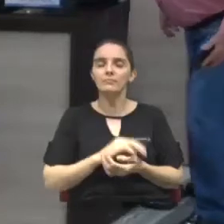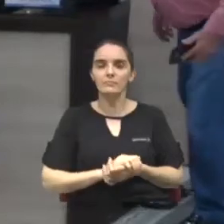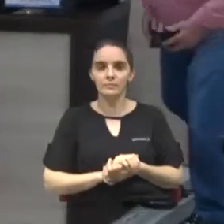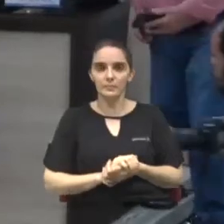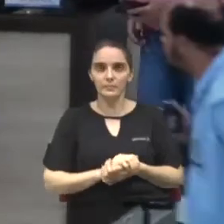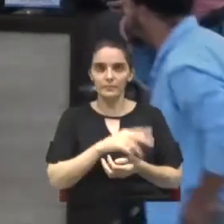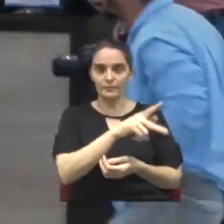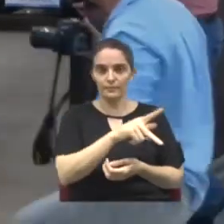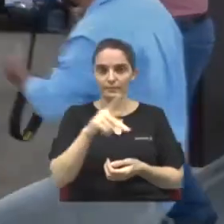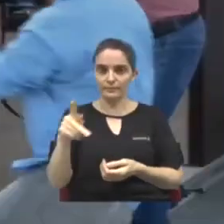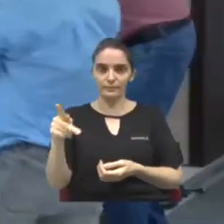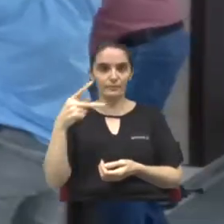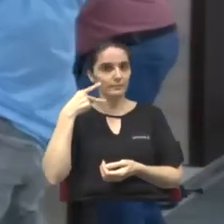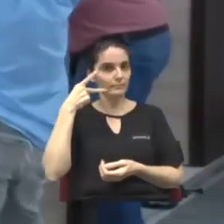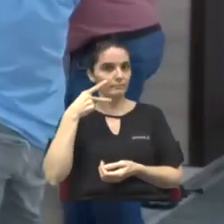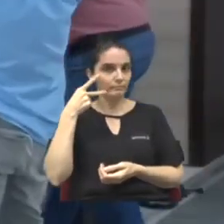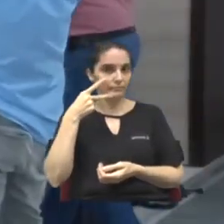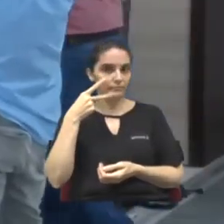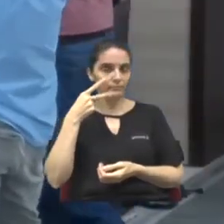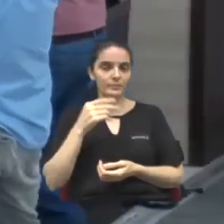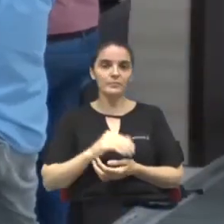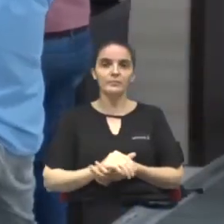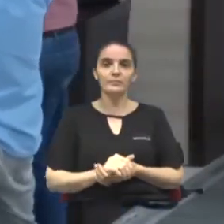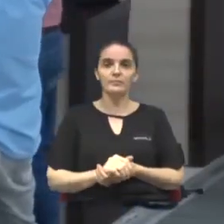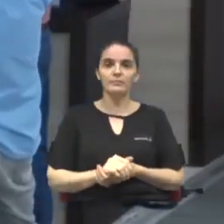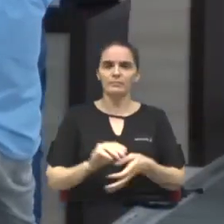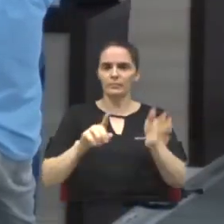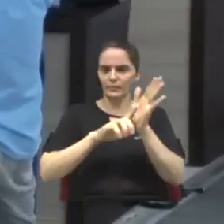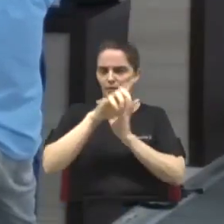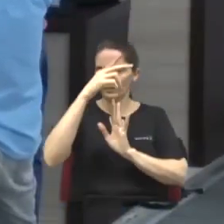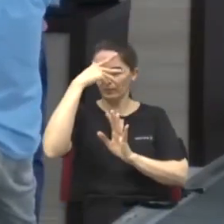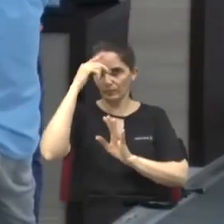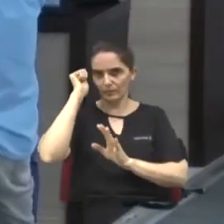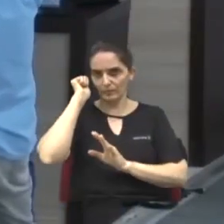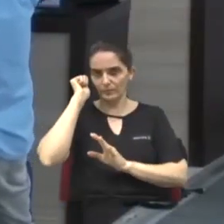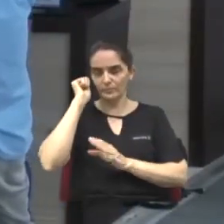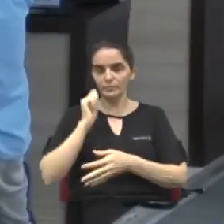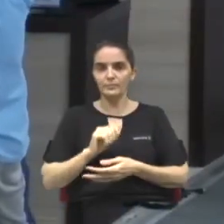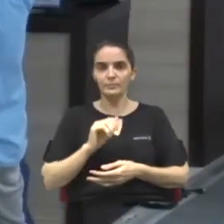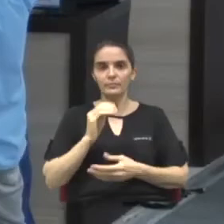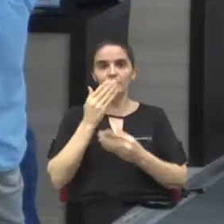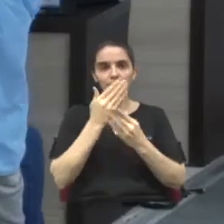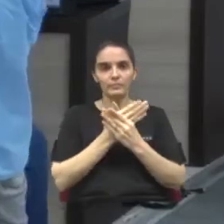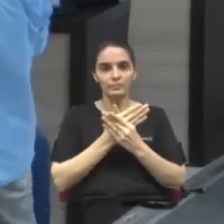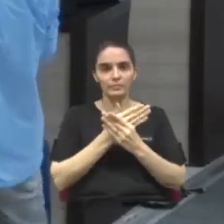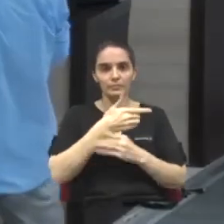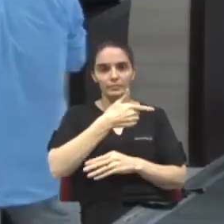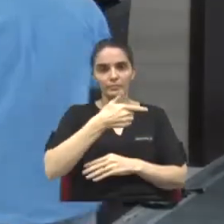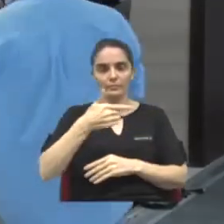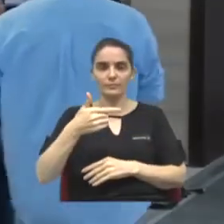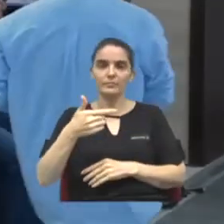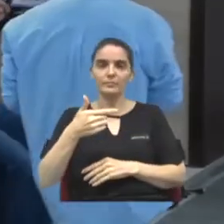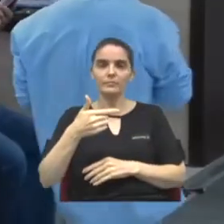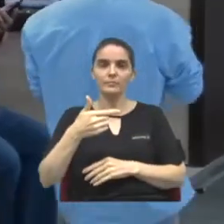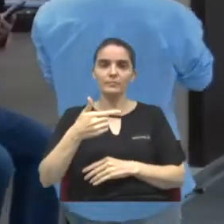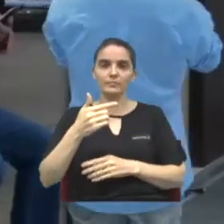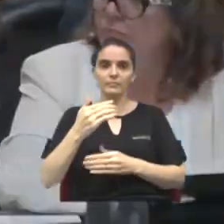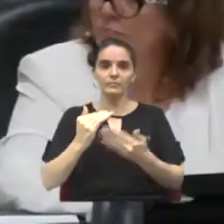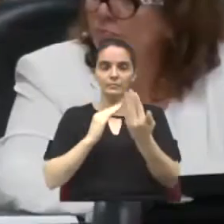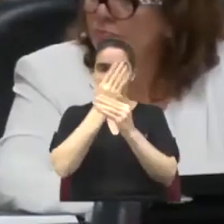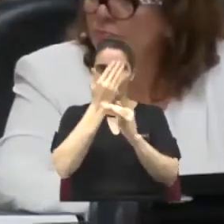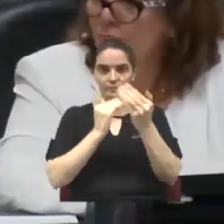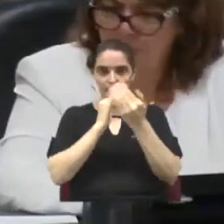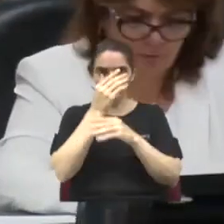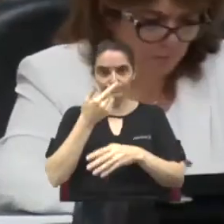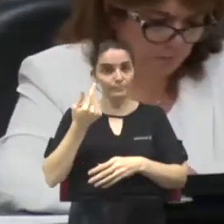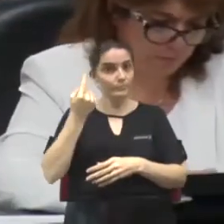Senhor presidente, nobres pares, este requerimento ele foi protocolado em 22 de fevereiro. E,